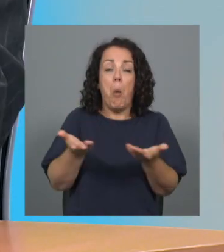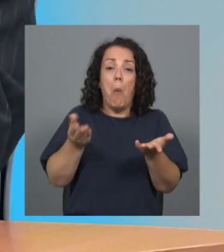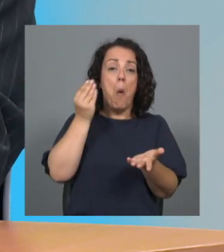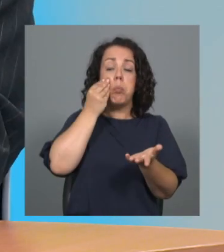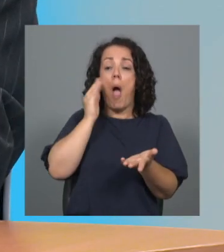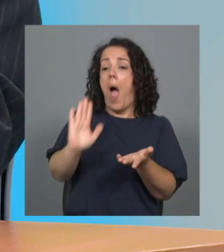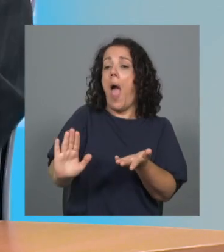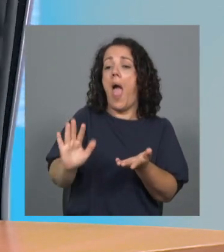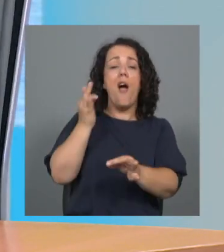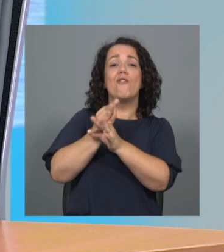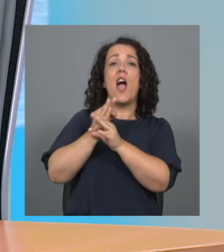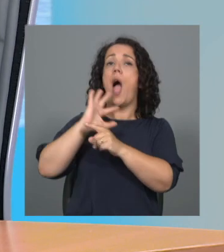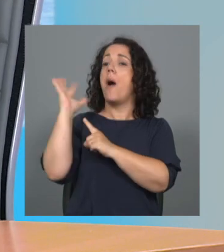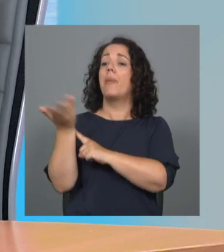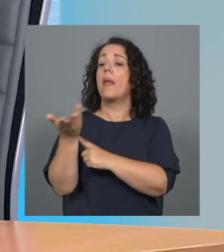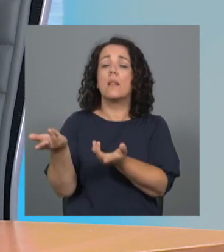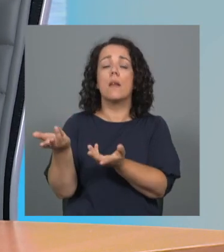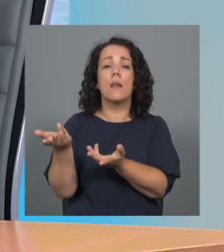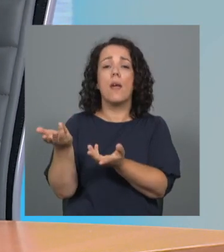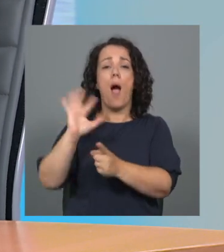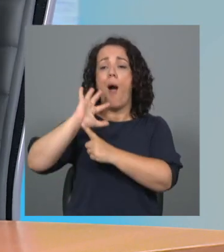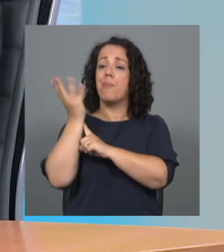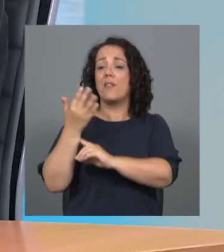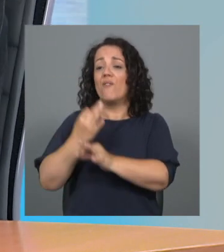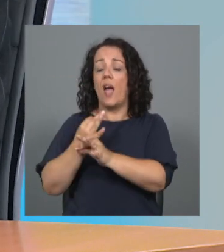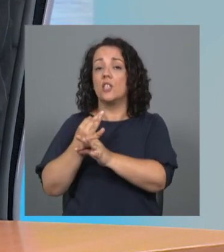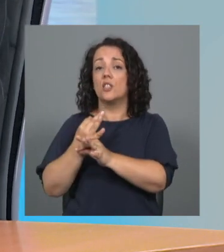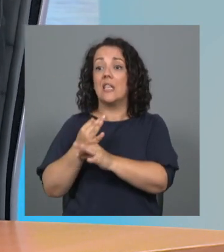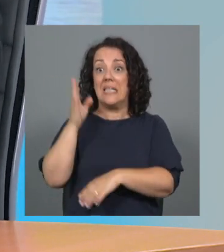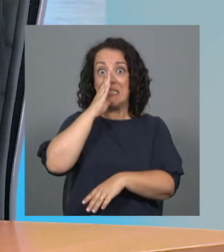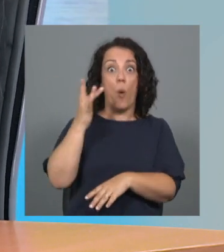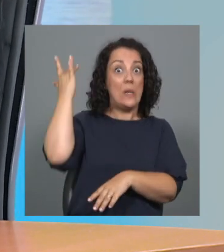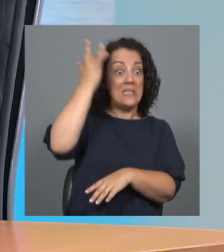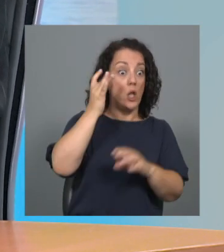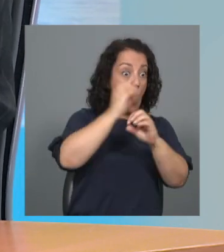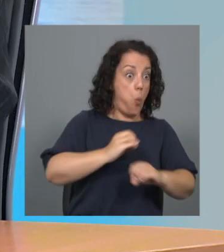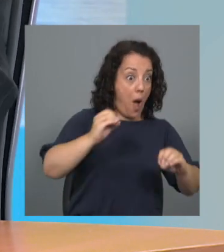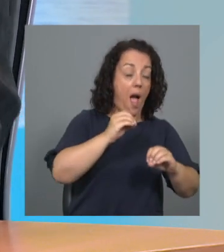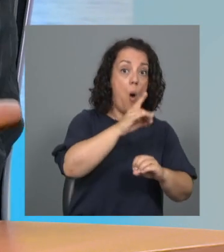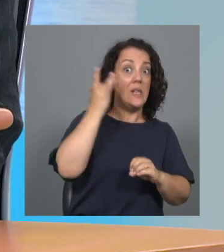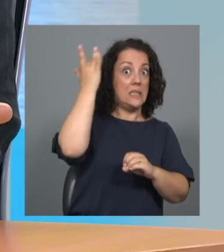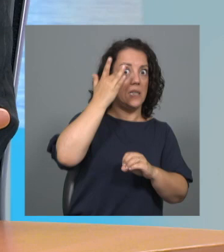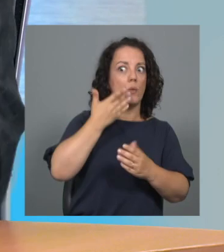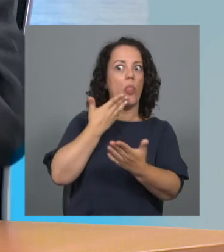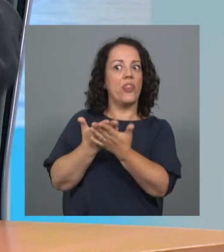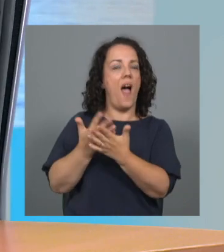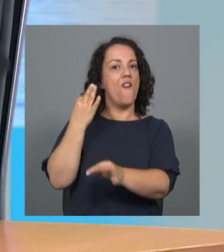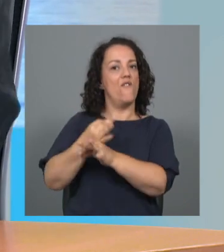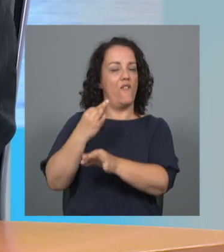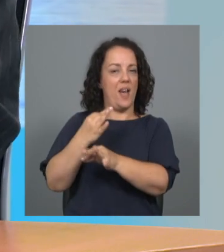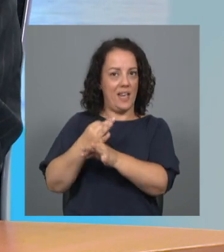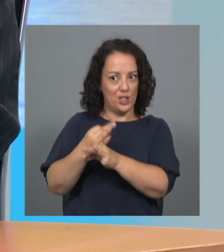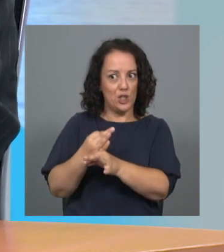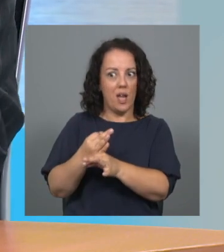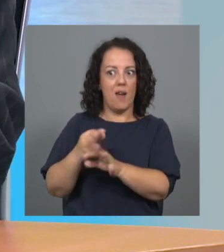festas, do ambiente. Não há festa se não houver santo. O santo dá mais profundidade à festa e